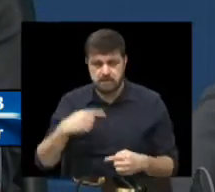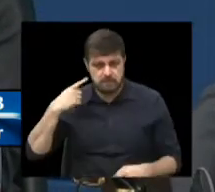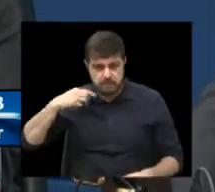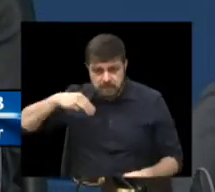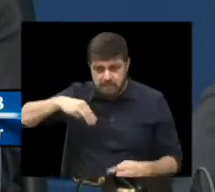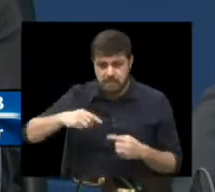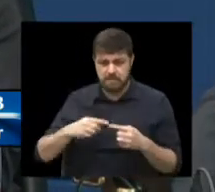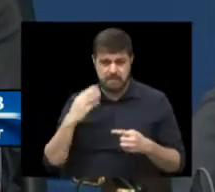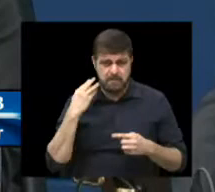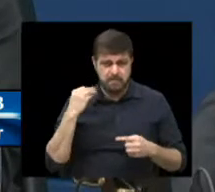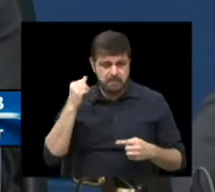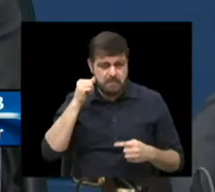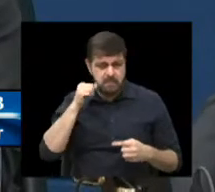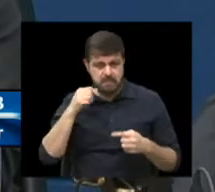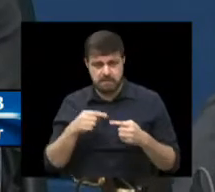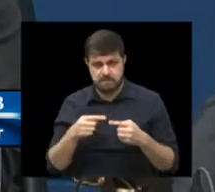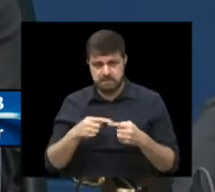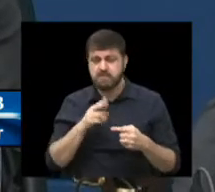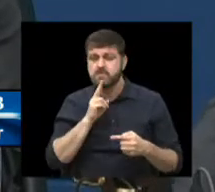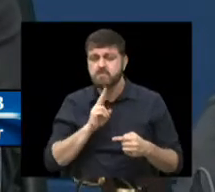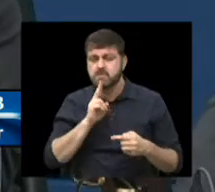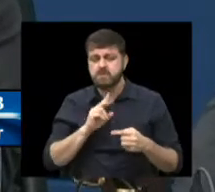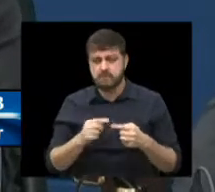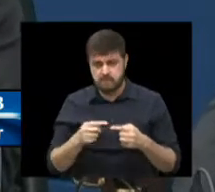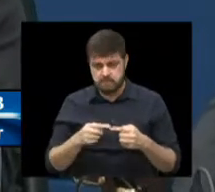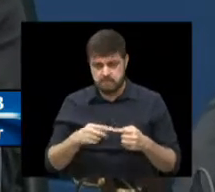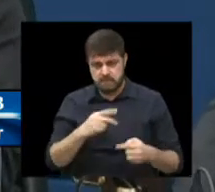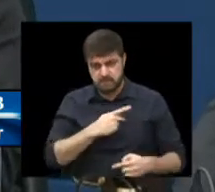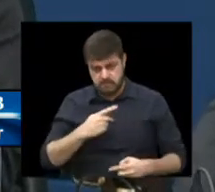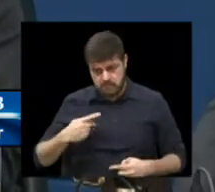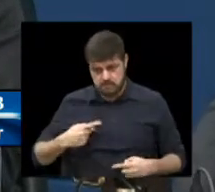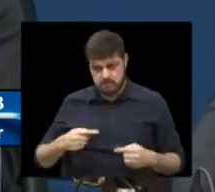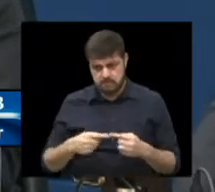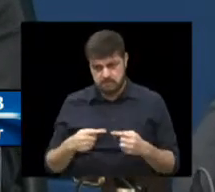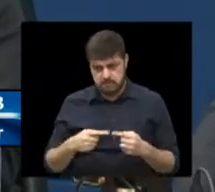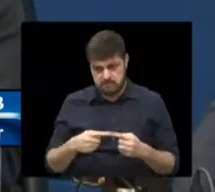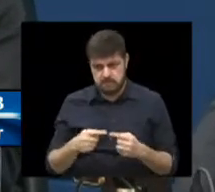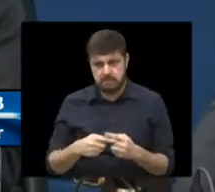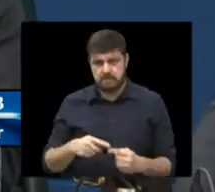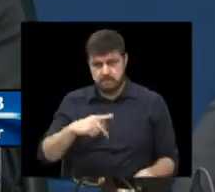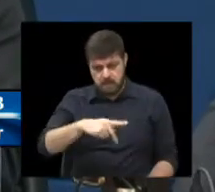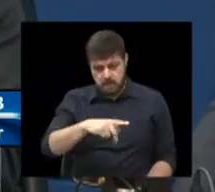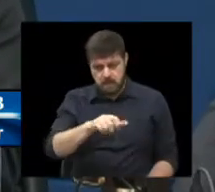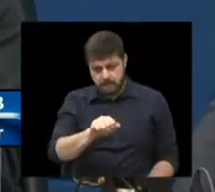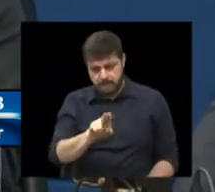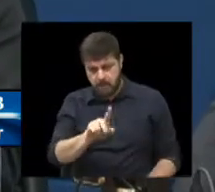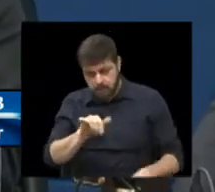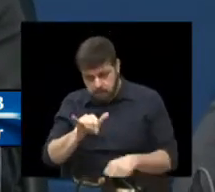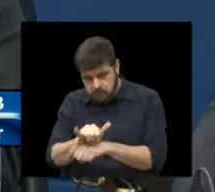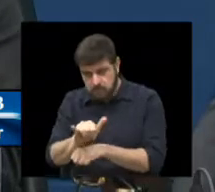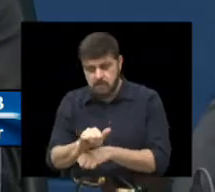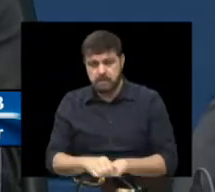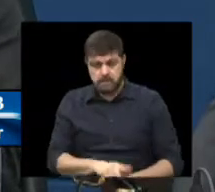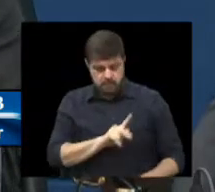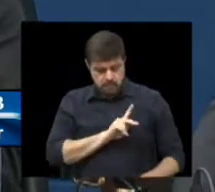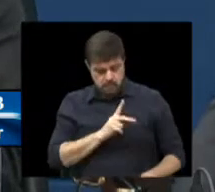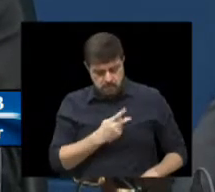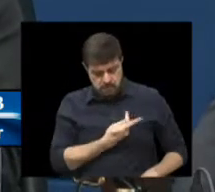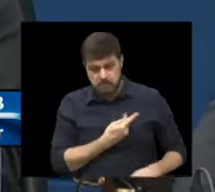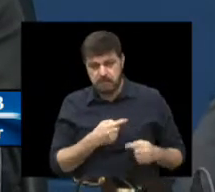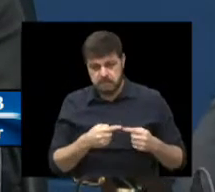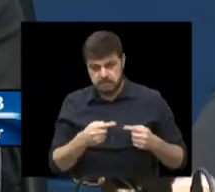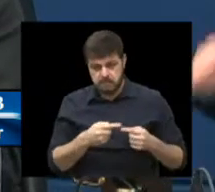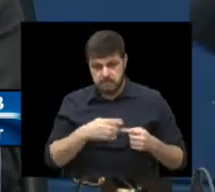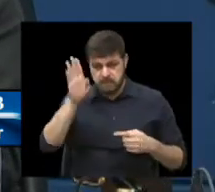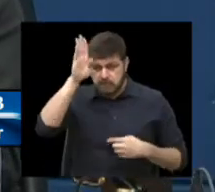Bernardelli, sim. Mariana Conte, sim. Nelson Osseri, sim. Pastor Elias Azevedo, sim. Paulo Galtério, ausente. Paulo Haddad, sim. Pedro